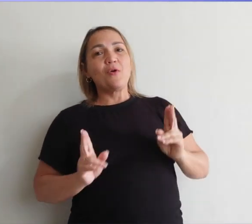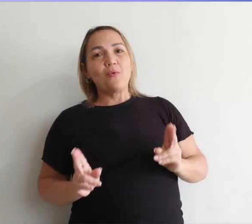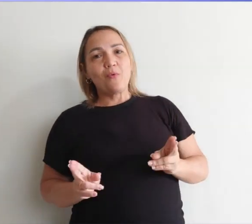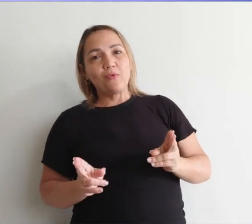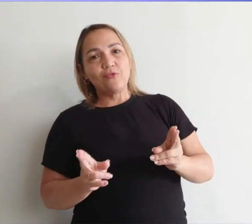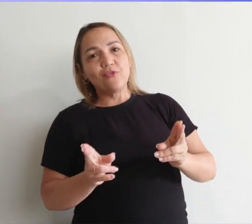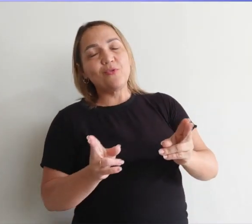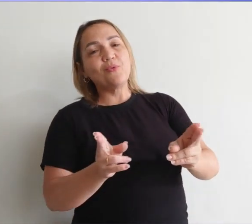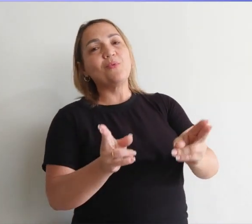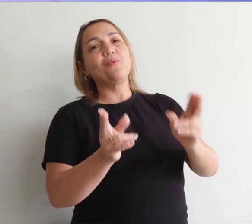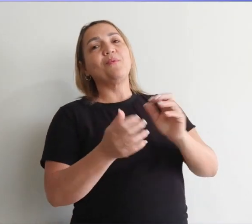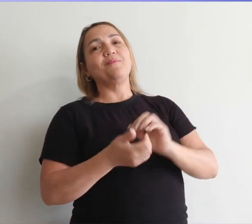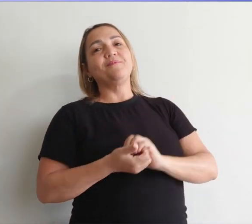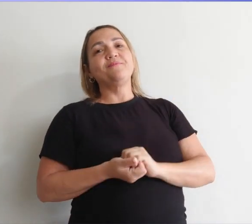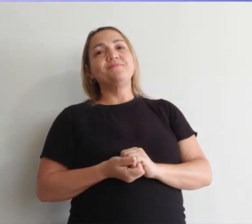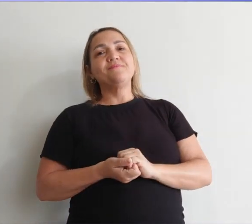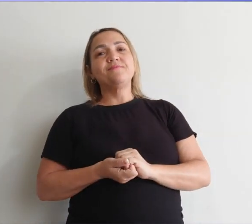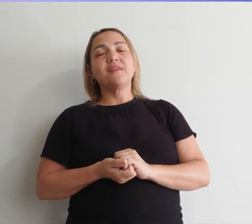Continuo, exatamente.